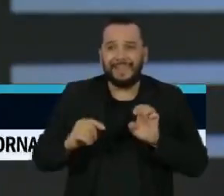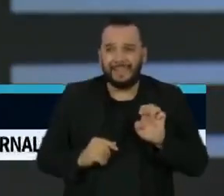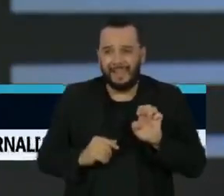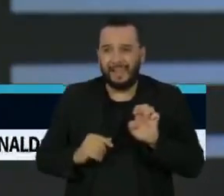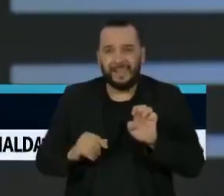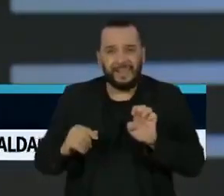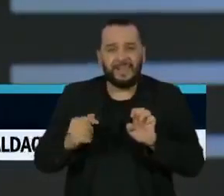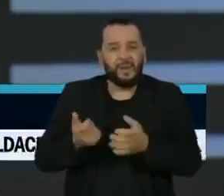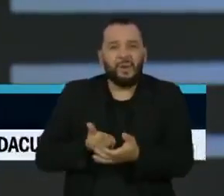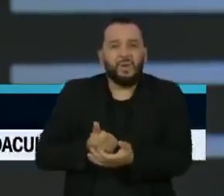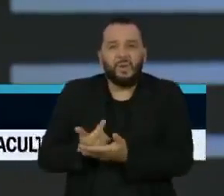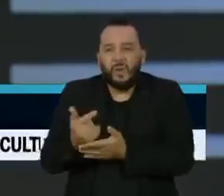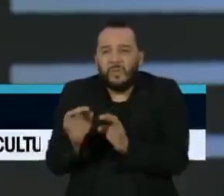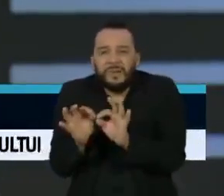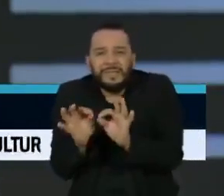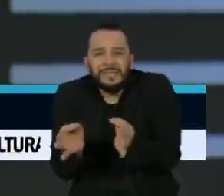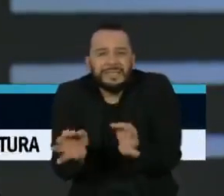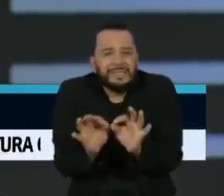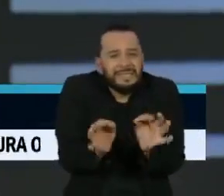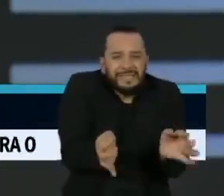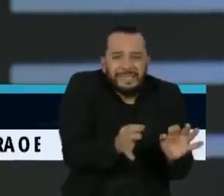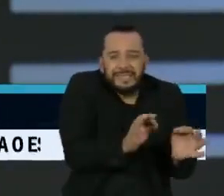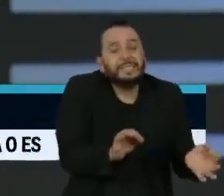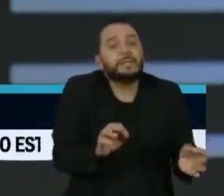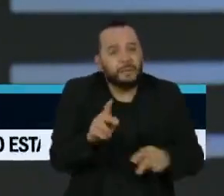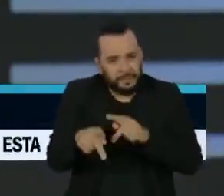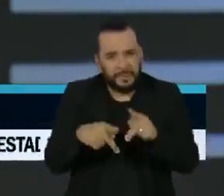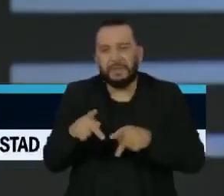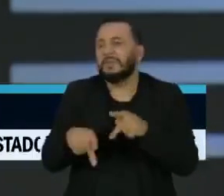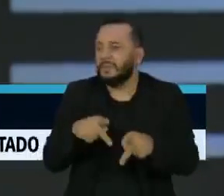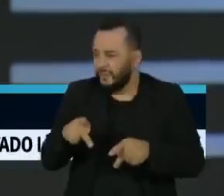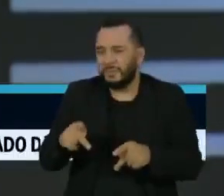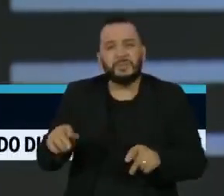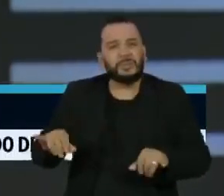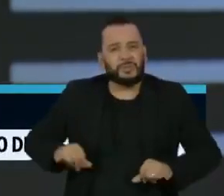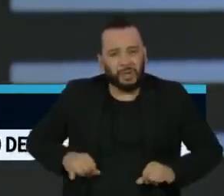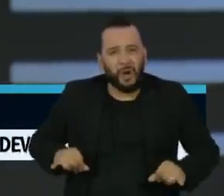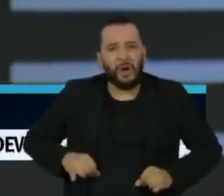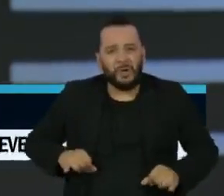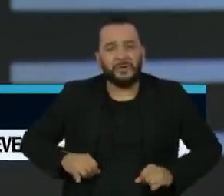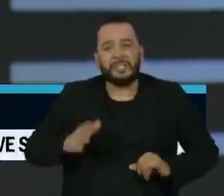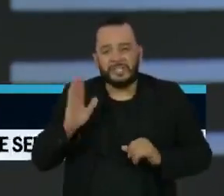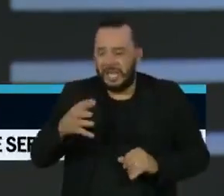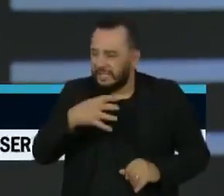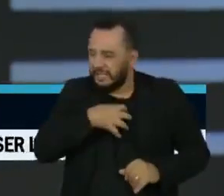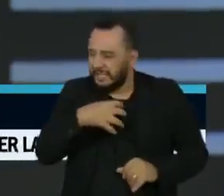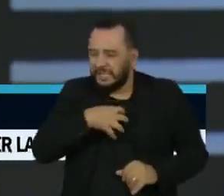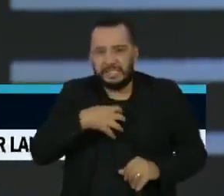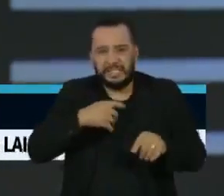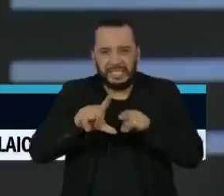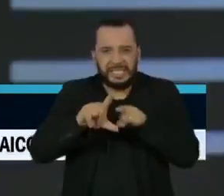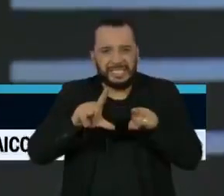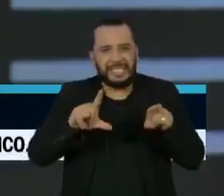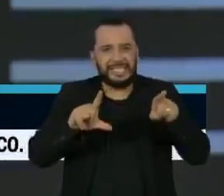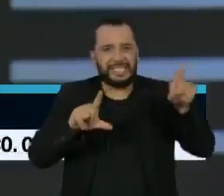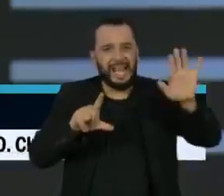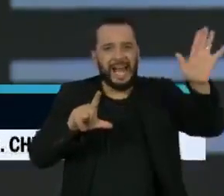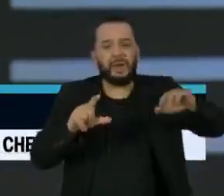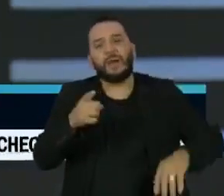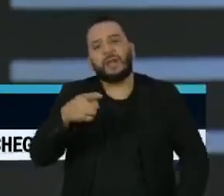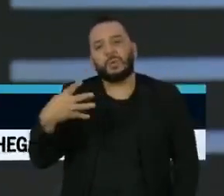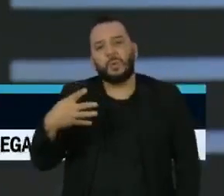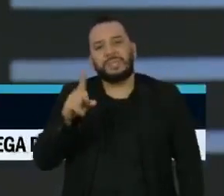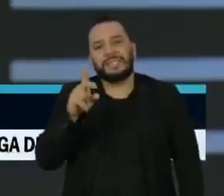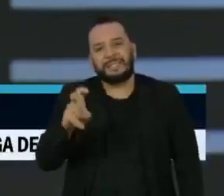ao consumo de produtos básicos maior esse pessoal tá com inflação em torno de quatorze quinze por cento nem alguns índios Como acabou